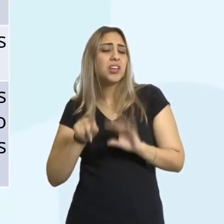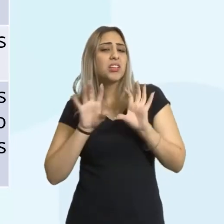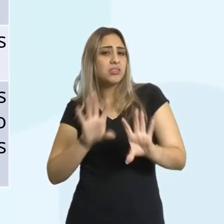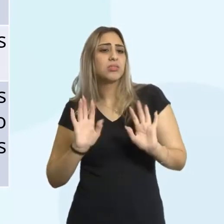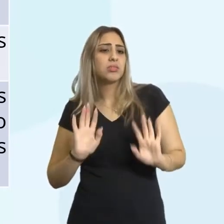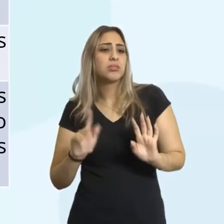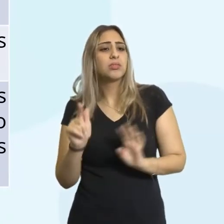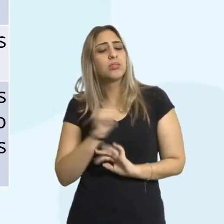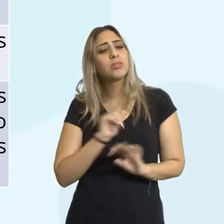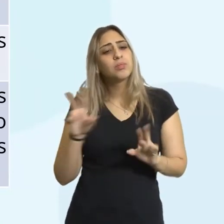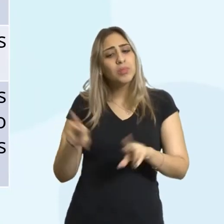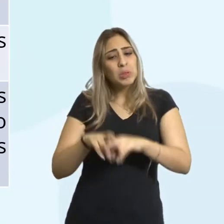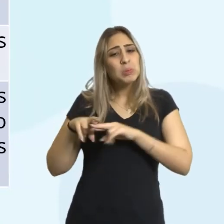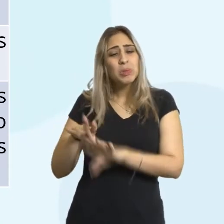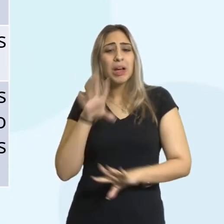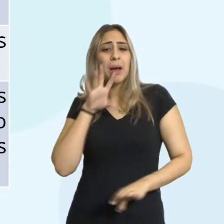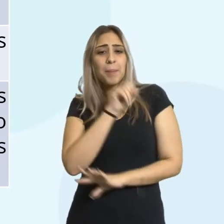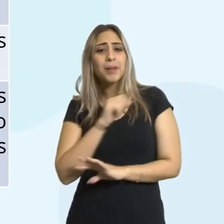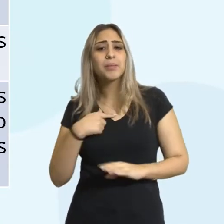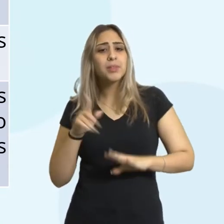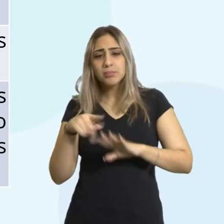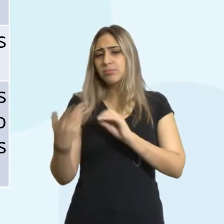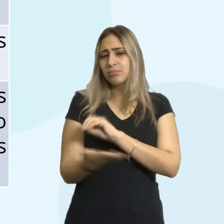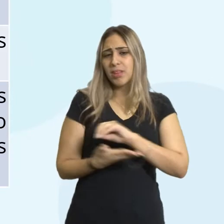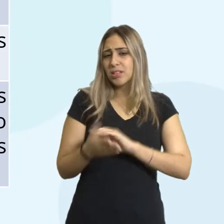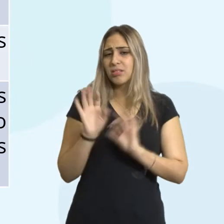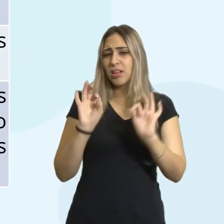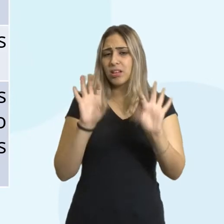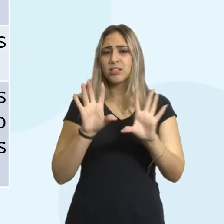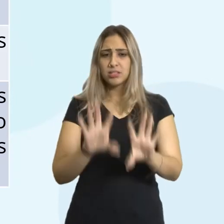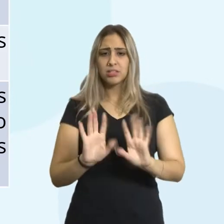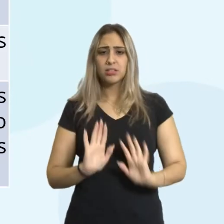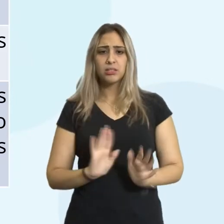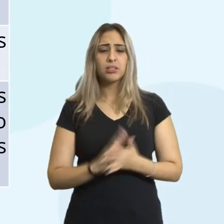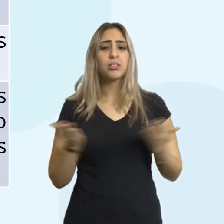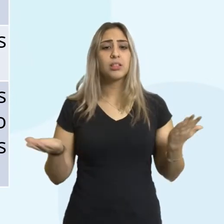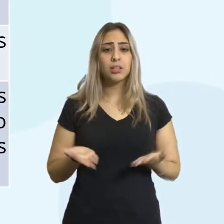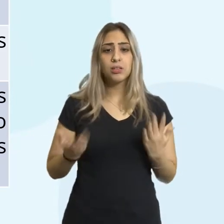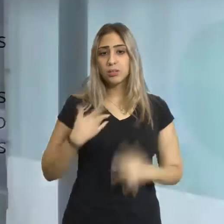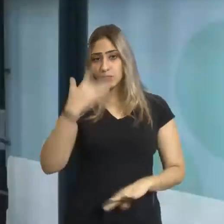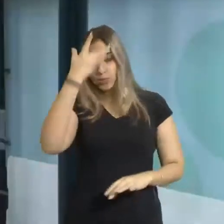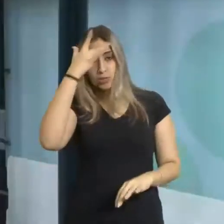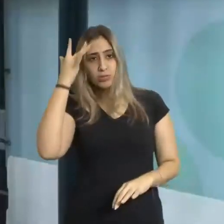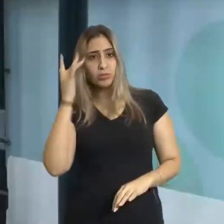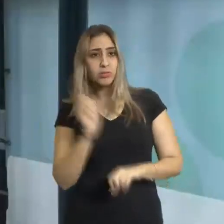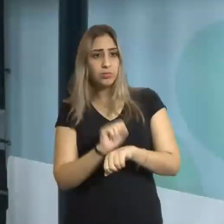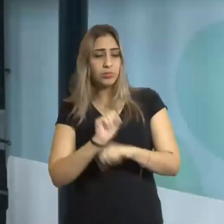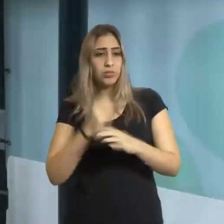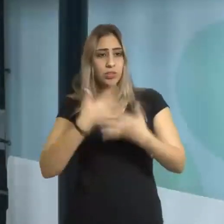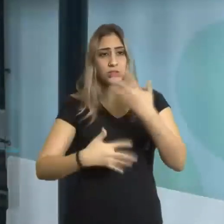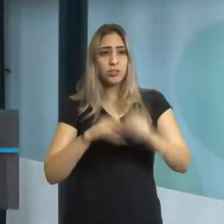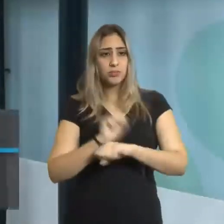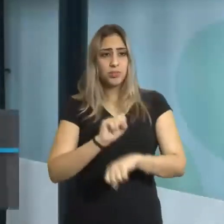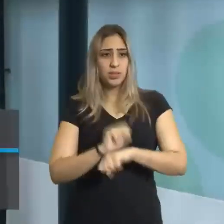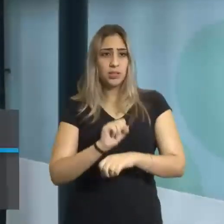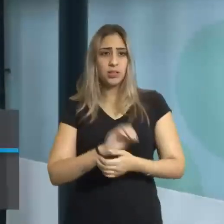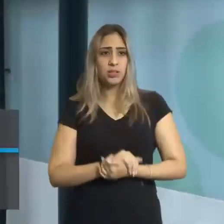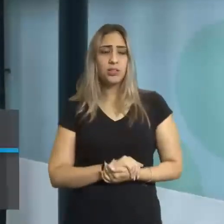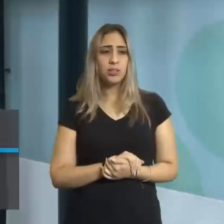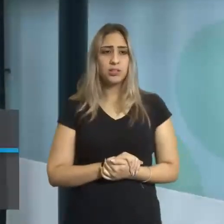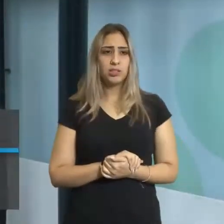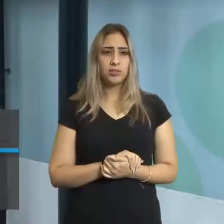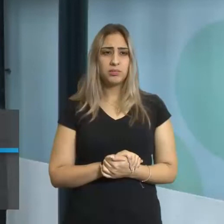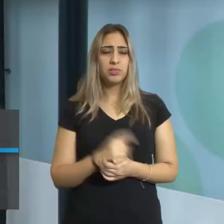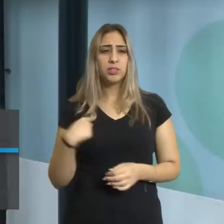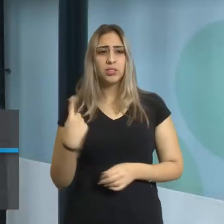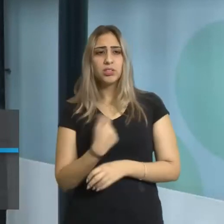e tem uma resume Dona e rápida mas basicamente é isso E agora o que muita gente aí no chefe esperava e e e